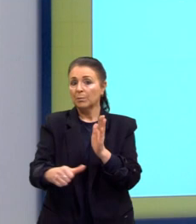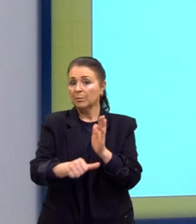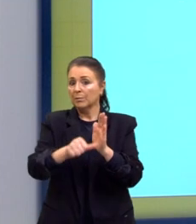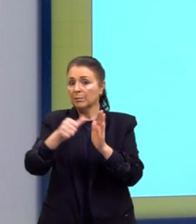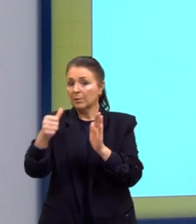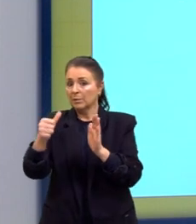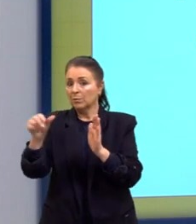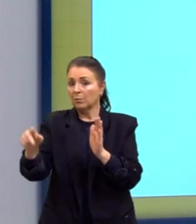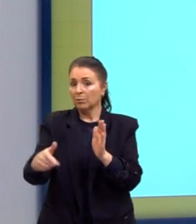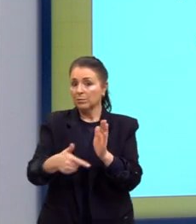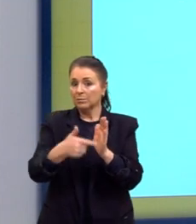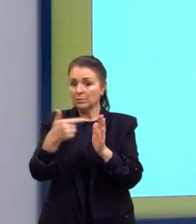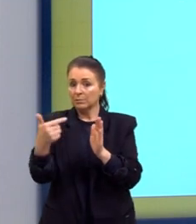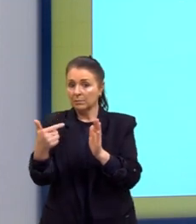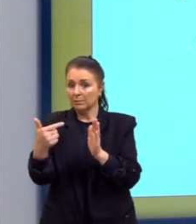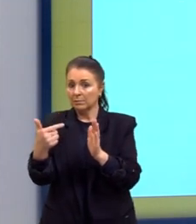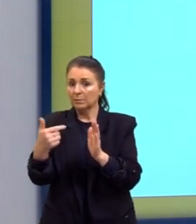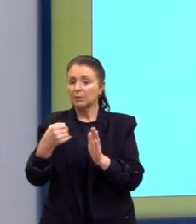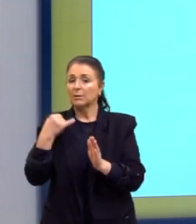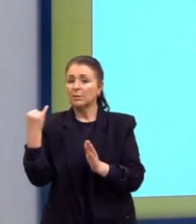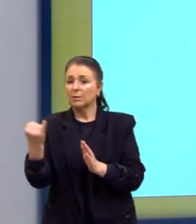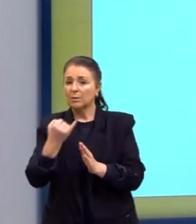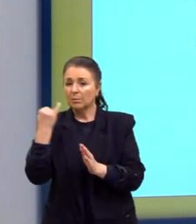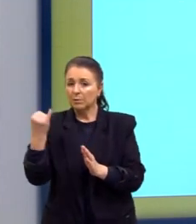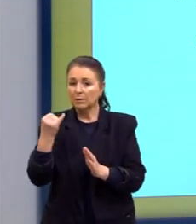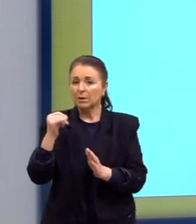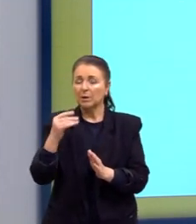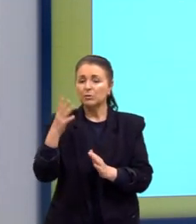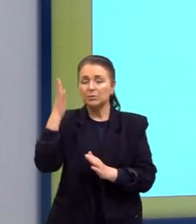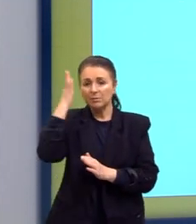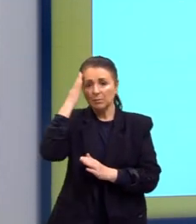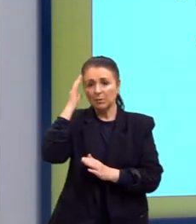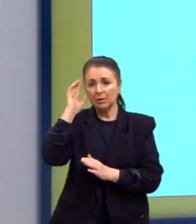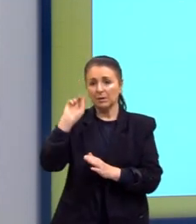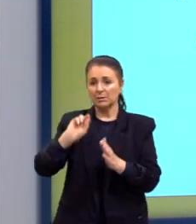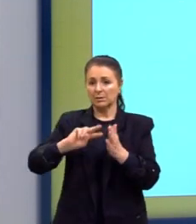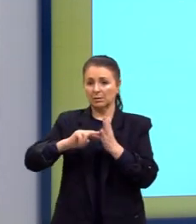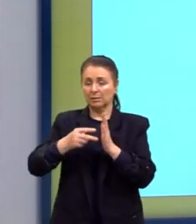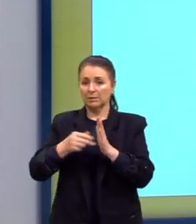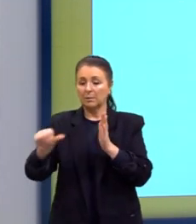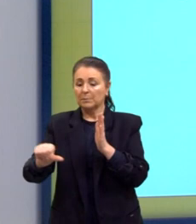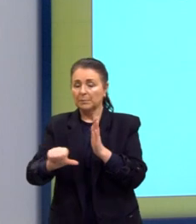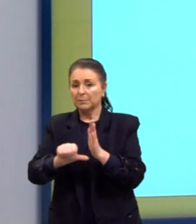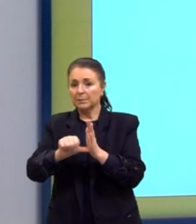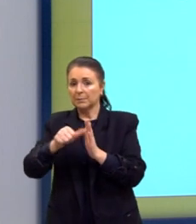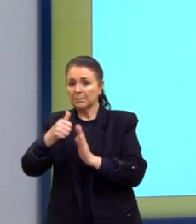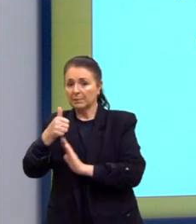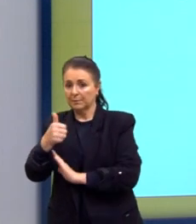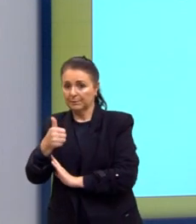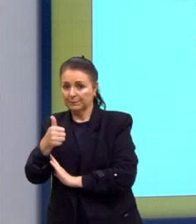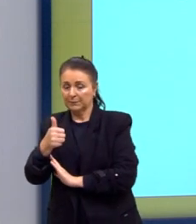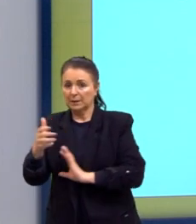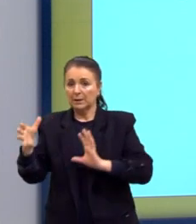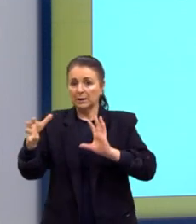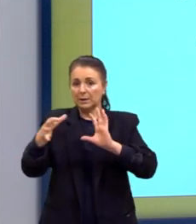então importante identificar e o que que é primário que que secundário primário são aqueles que só se ligam a um átomo de